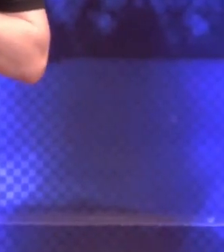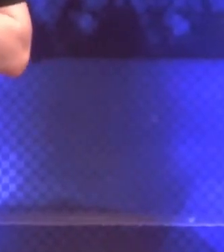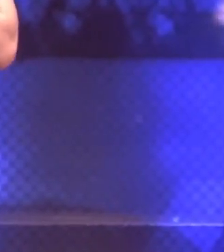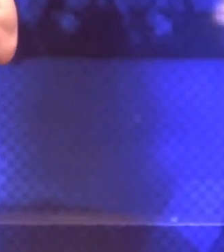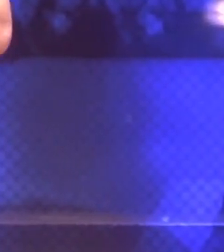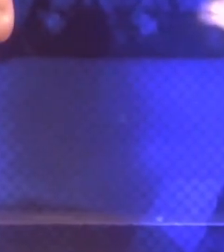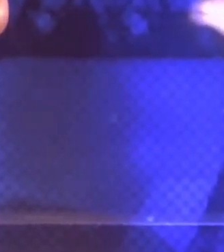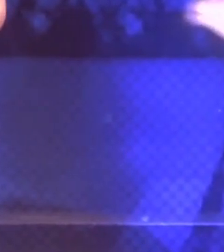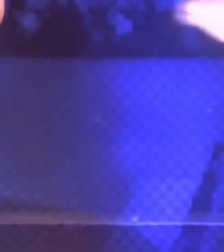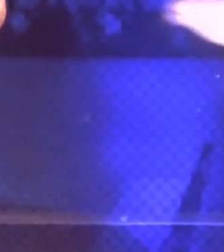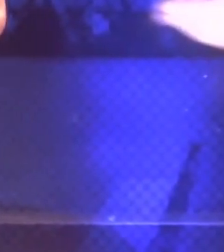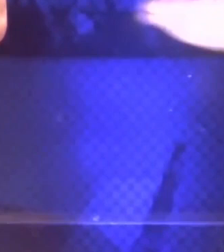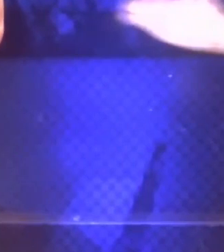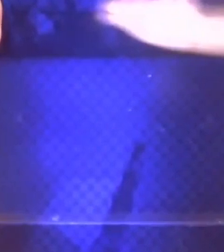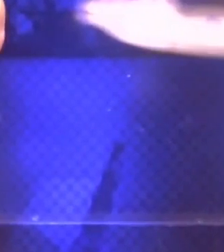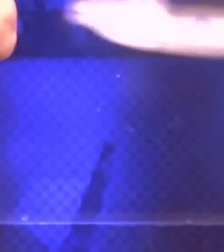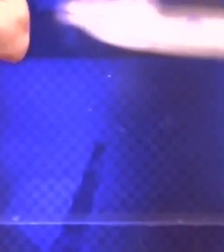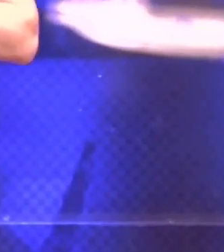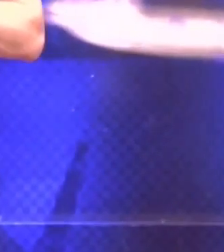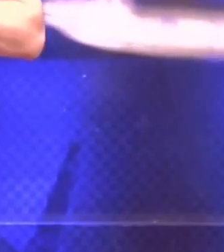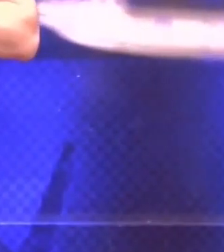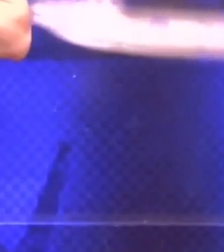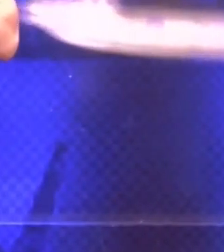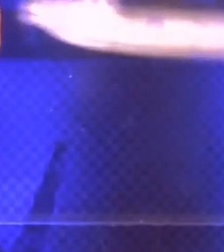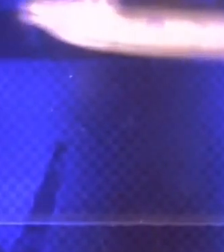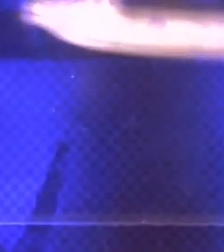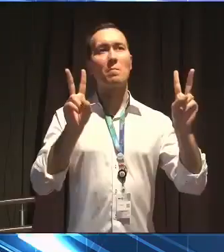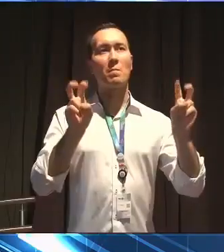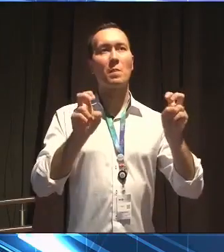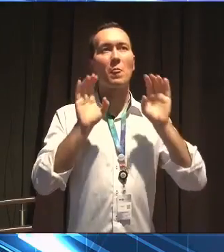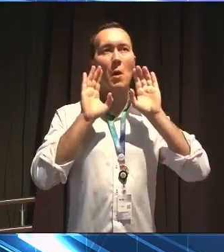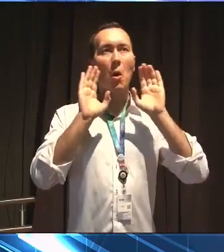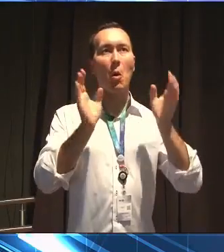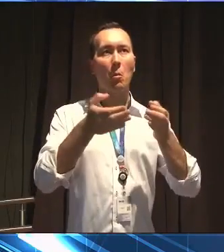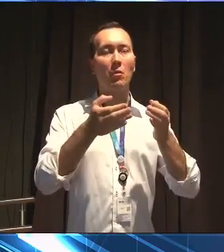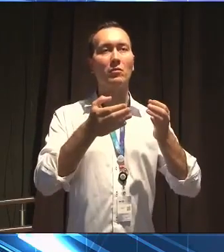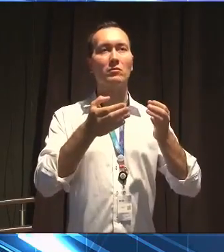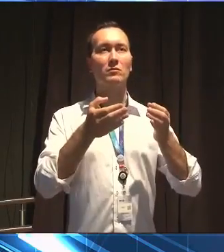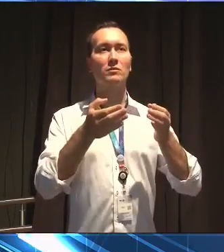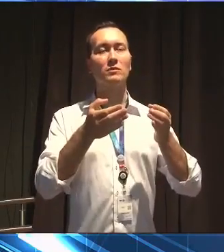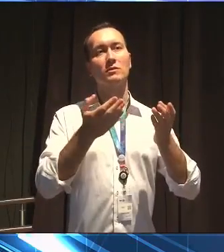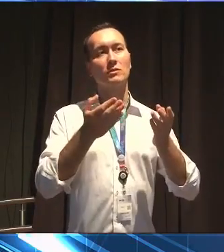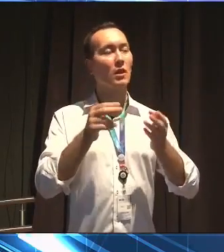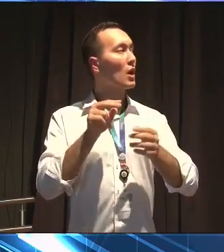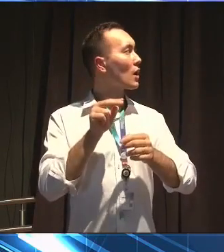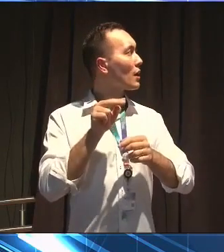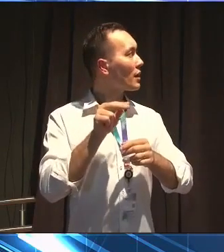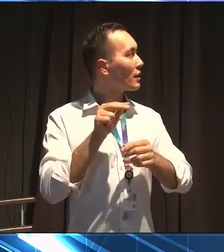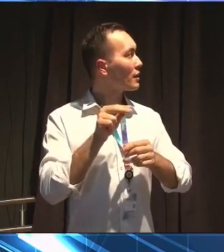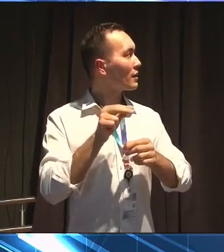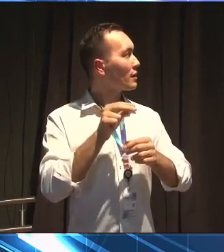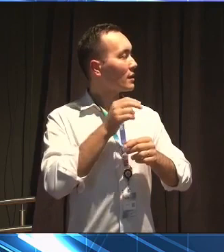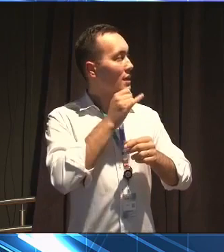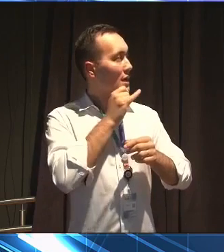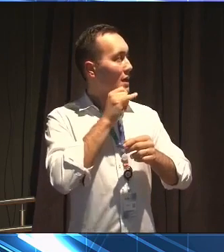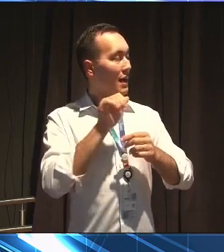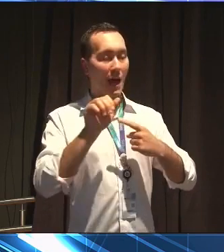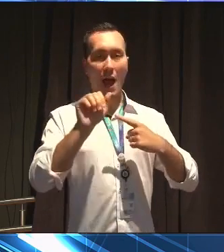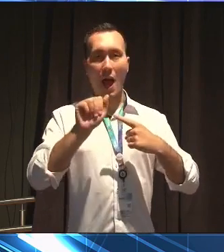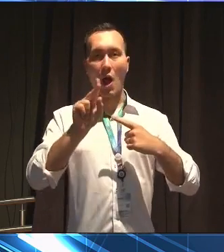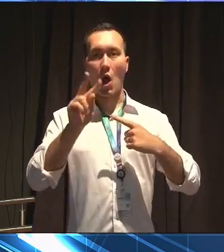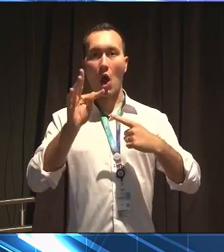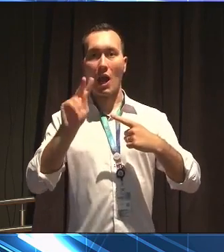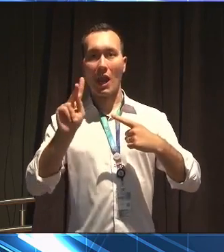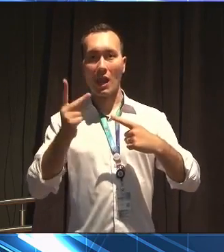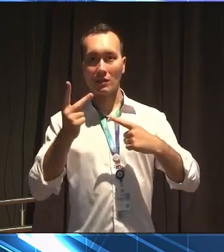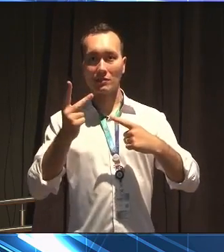segurança. O tema hoje, apesar de voltado um pouco mais para a .NET, ele se encaixa perfeitamente